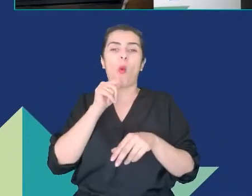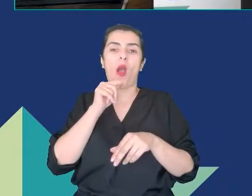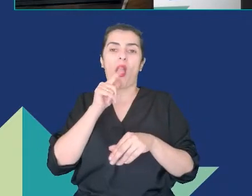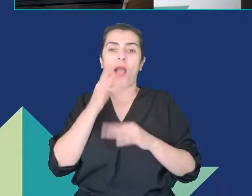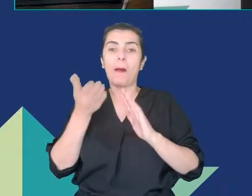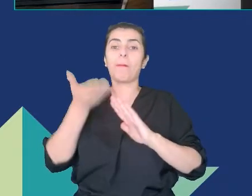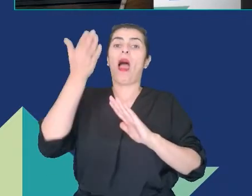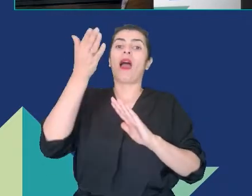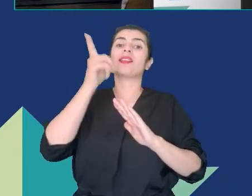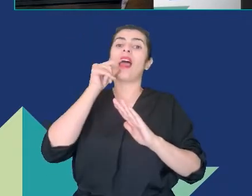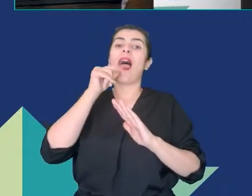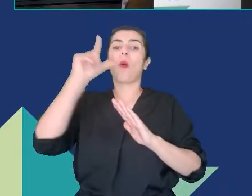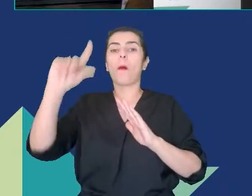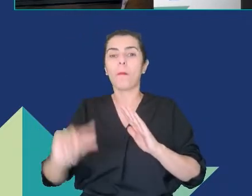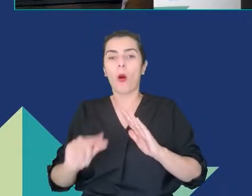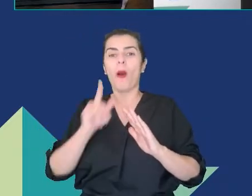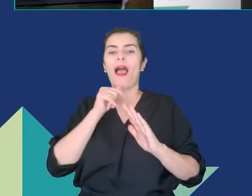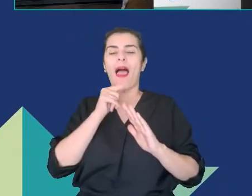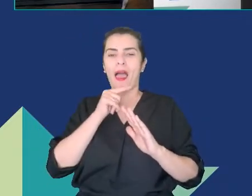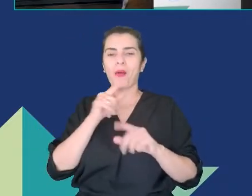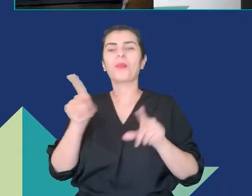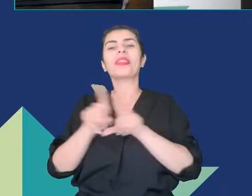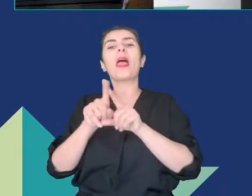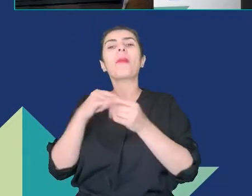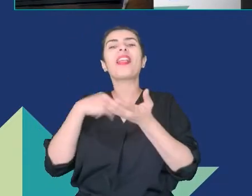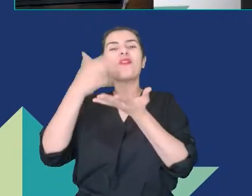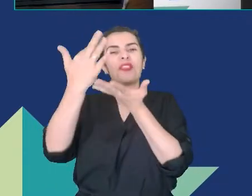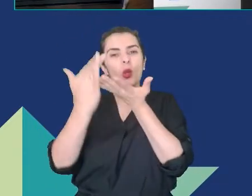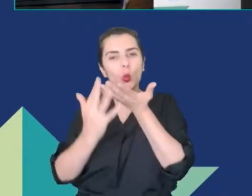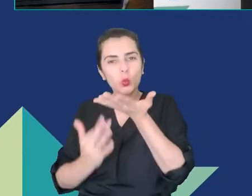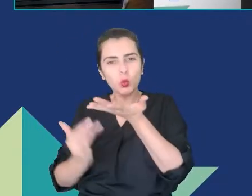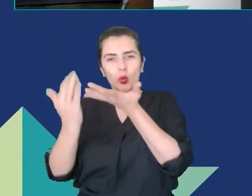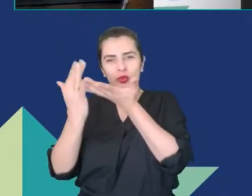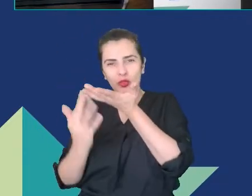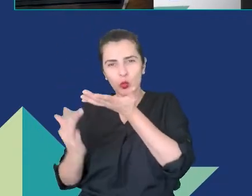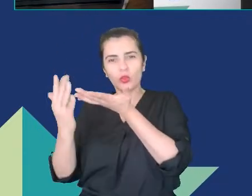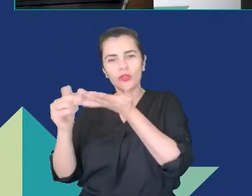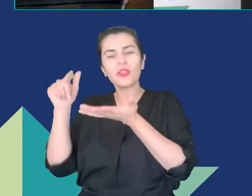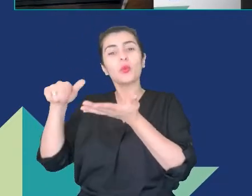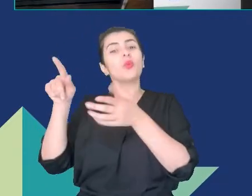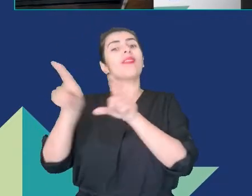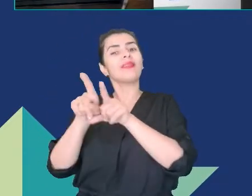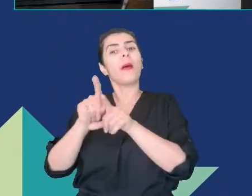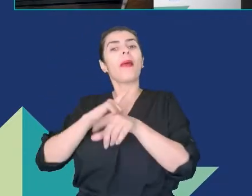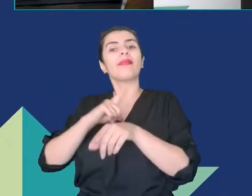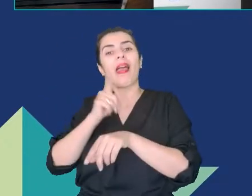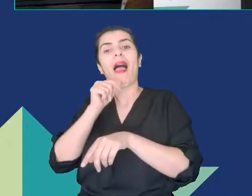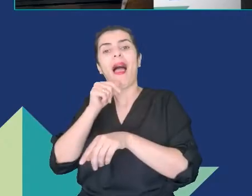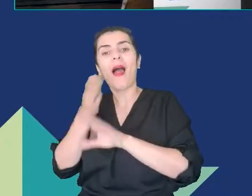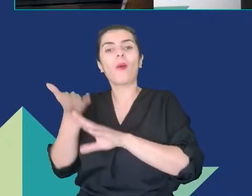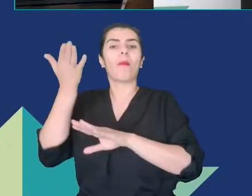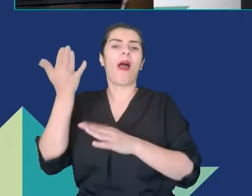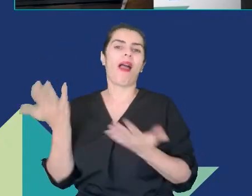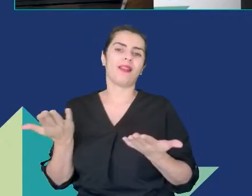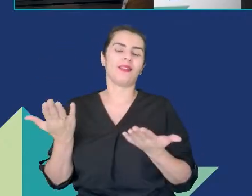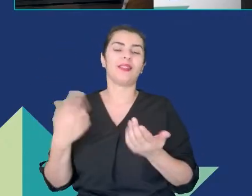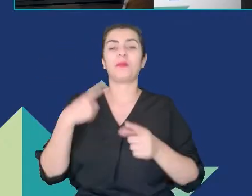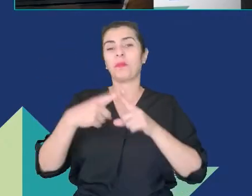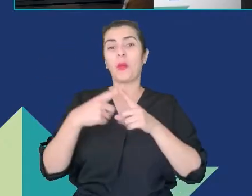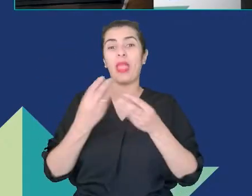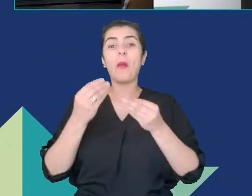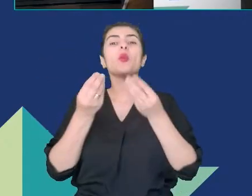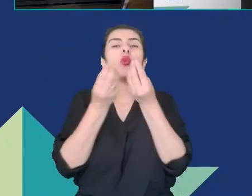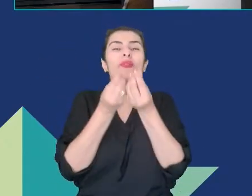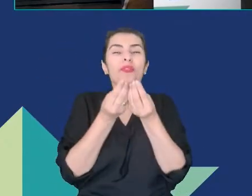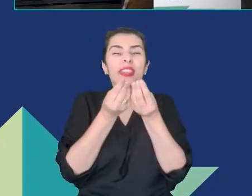umidade pós-filtragem que também estava sendo impactada. Porque, se você tem um rejeito mais fino em uma hora, mais grosso outra hora, o